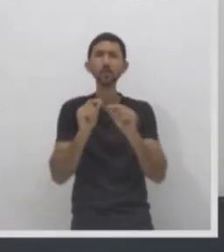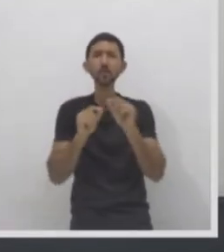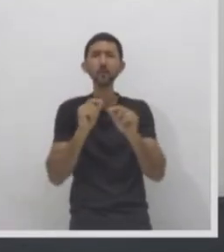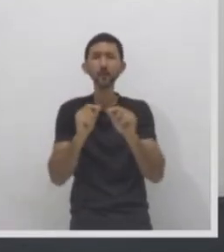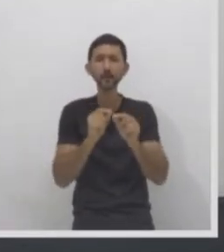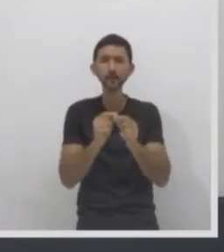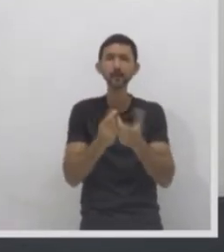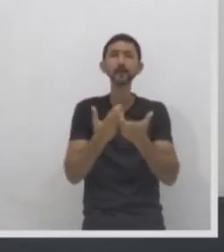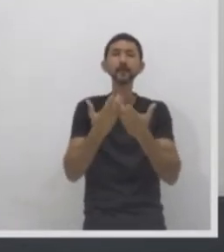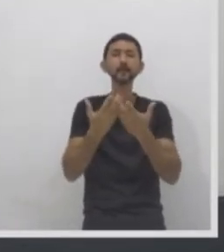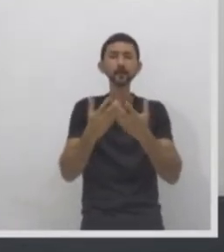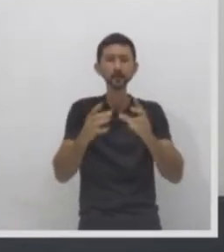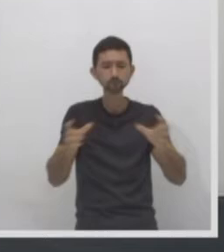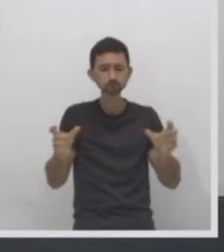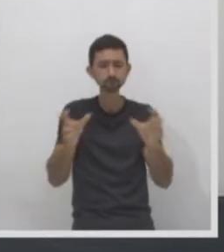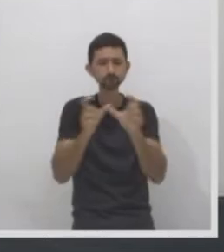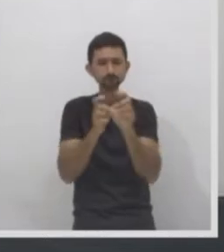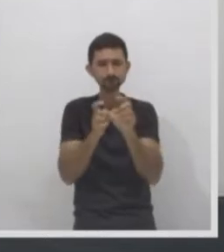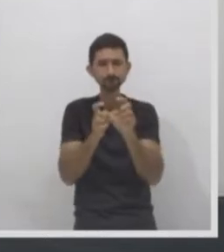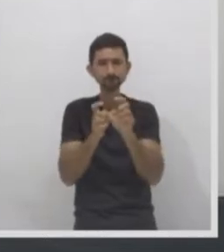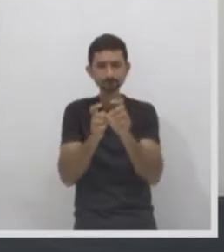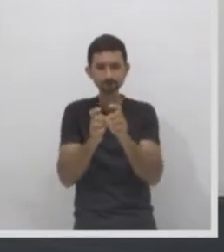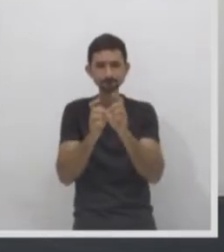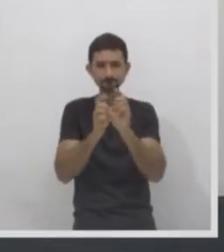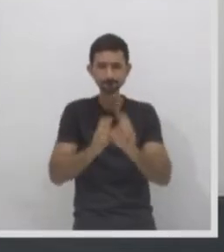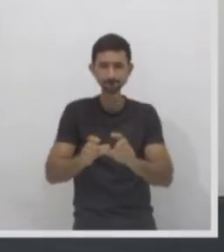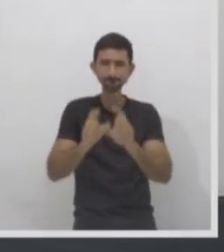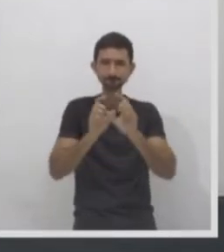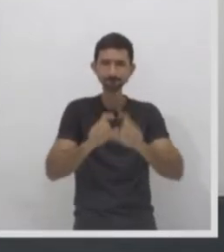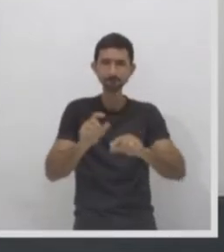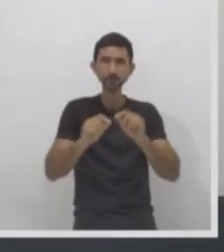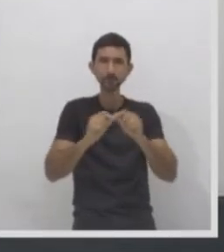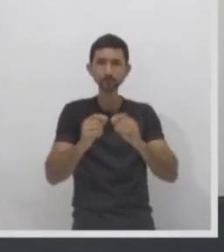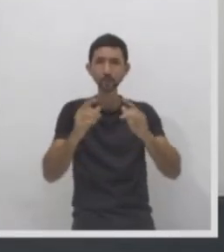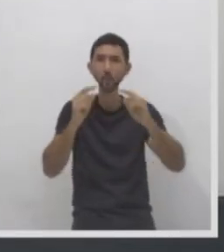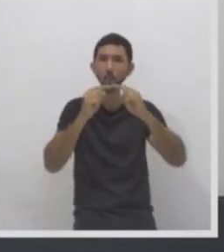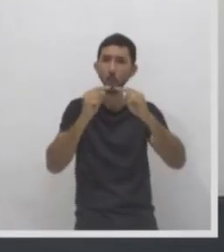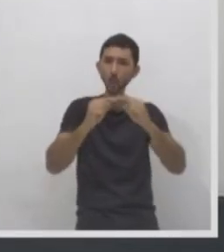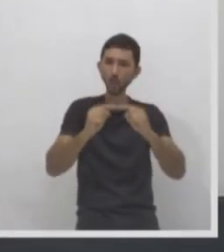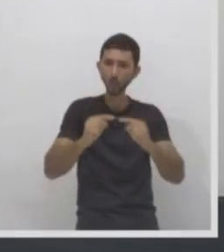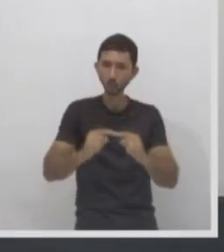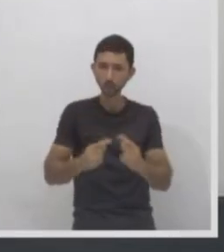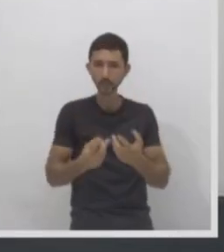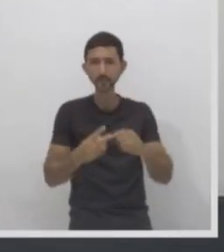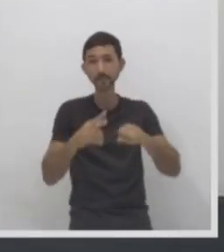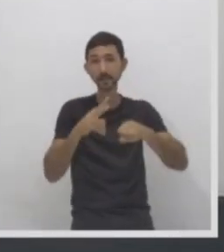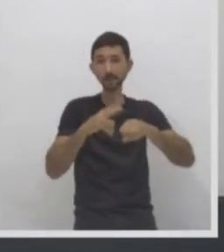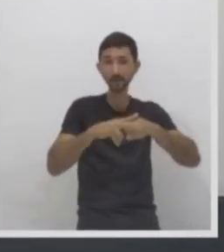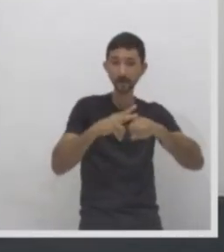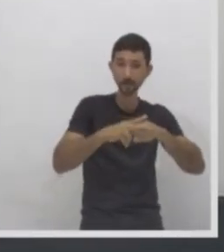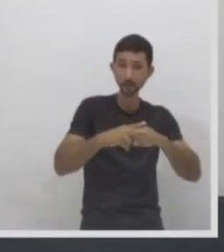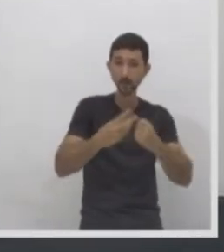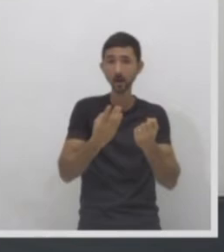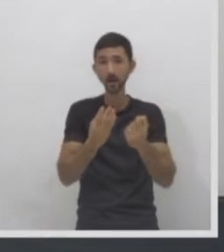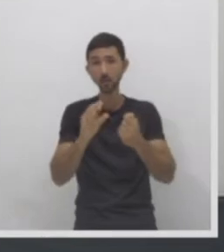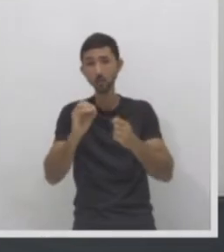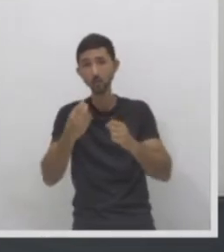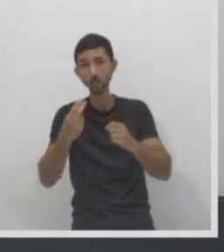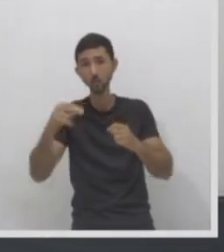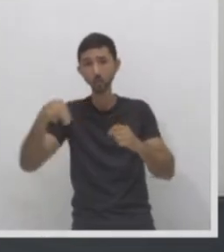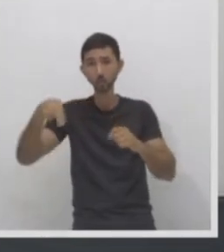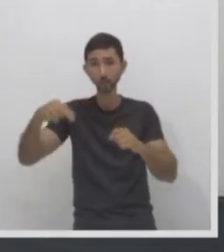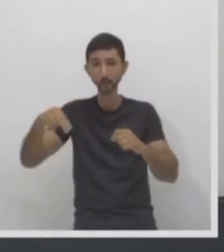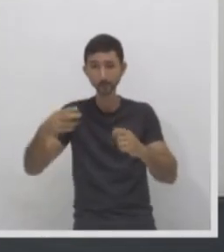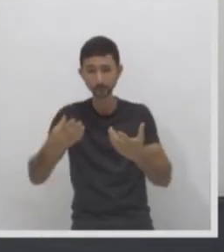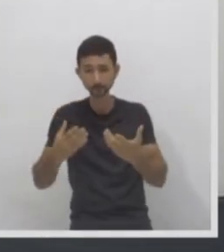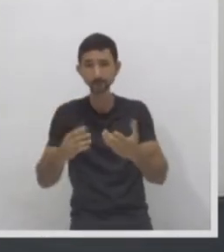relacionam harmoniosamente, e aí essa harmonia nós chamamos de concordância, que pode ser verbal ou pode ser nominal. Nós vimos também que